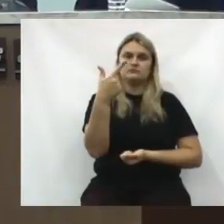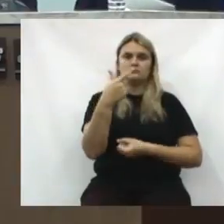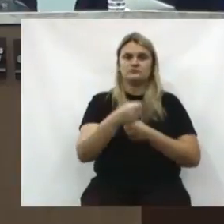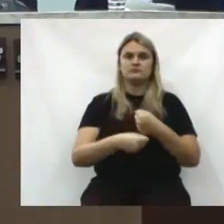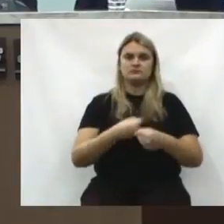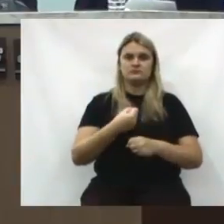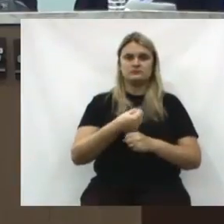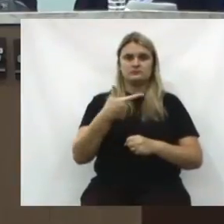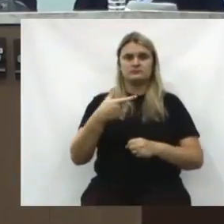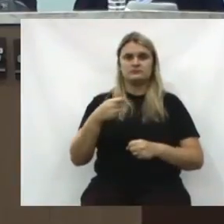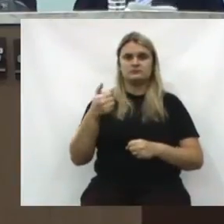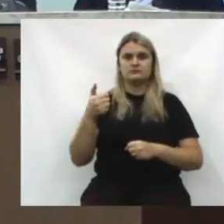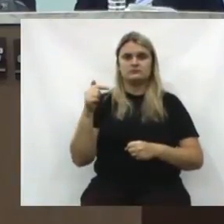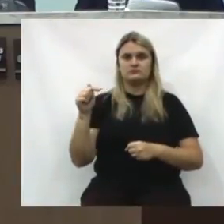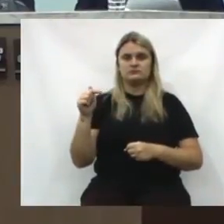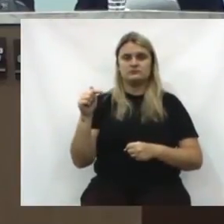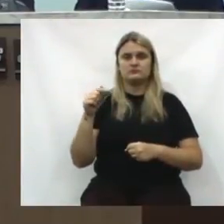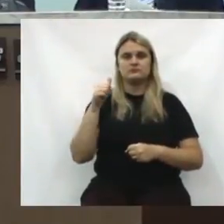Número